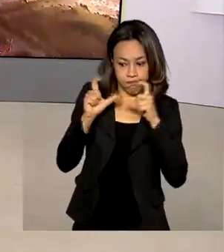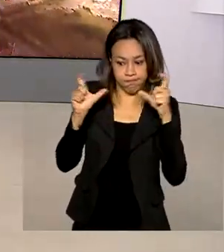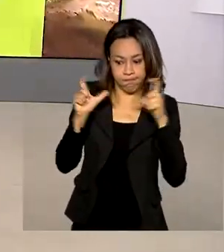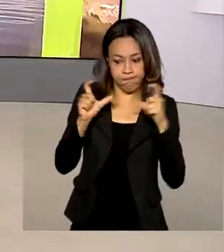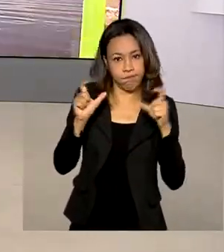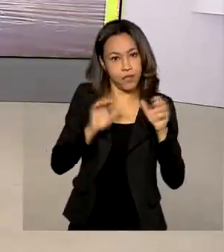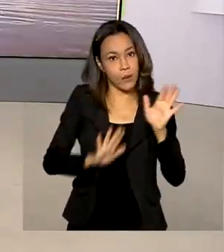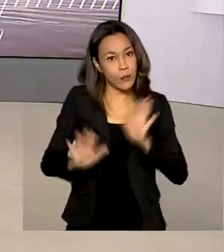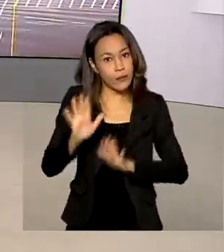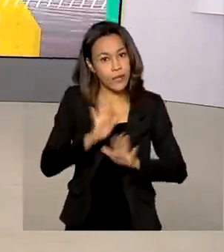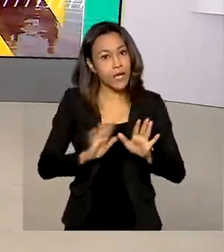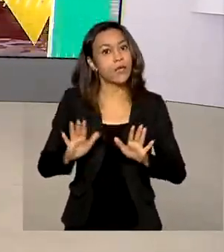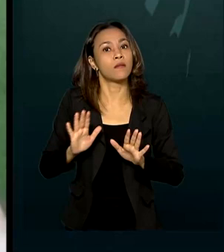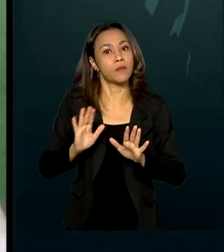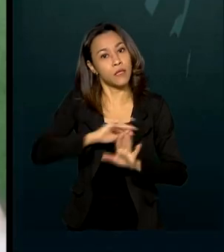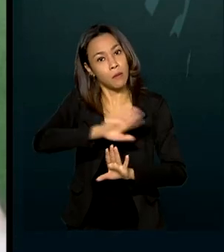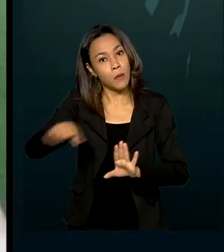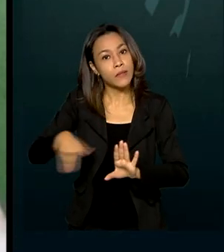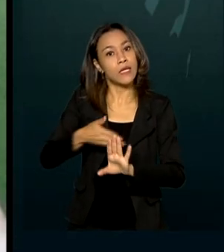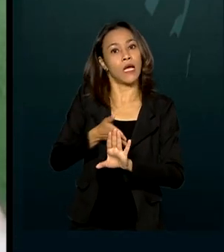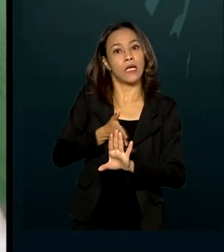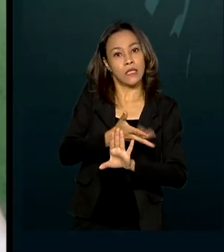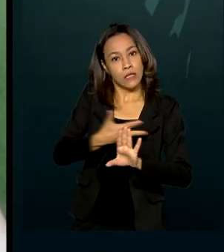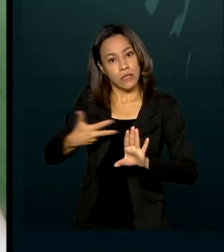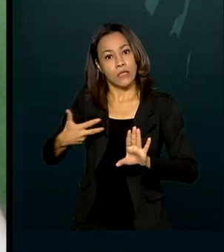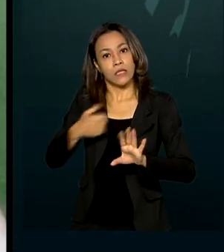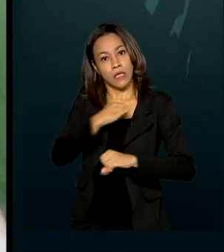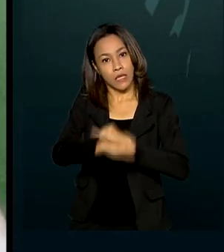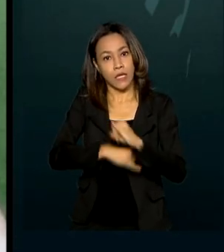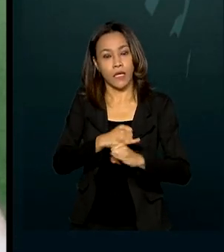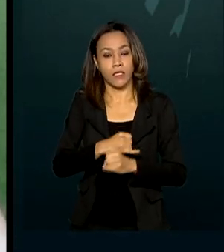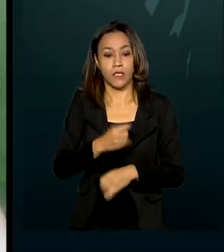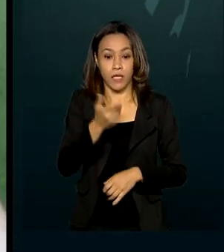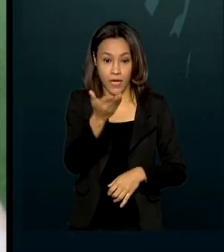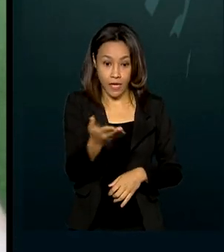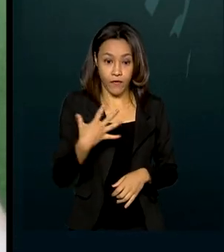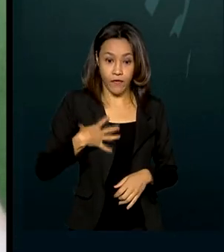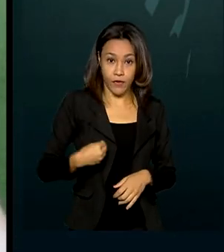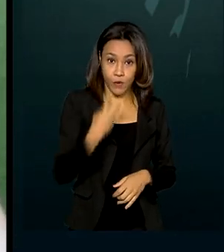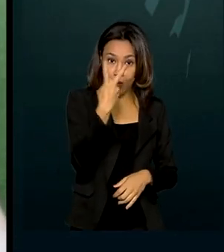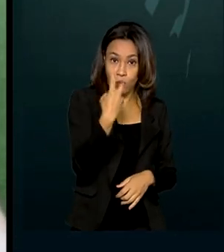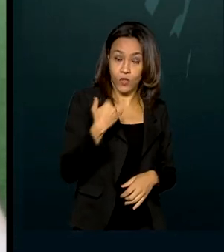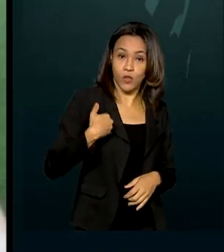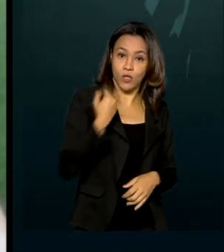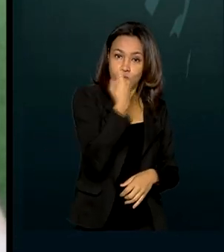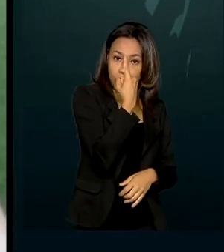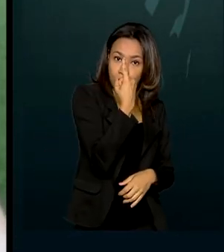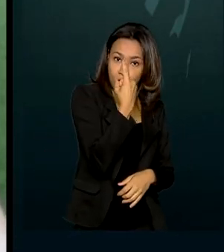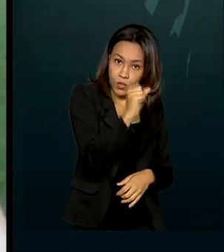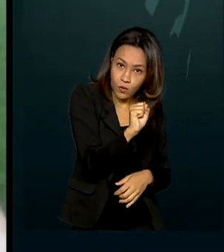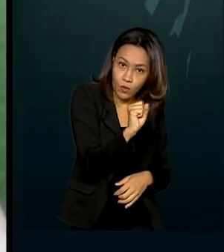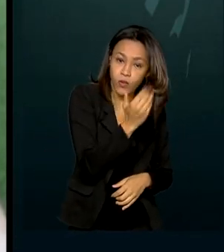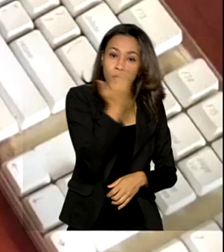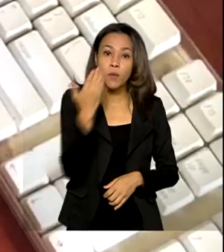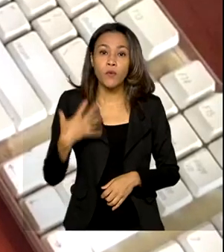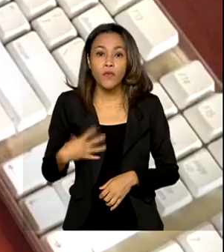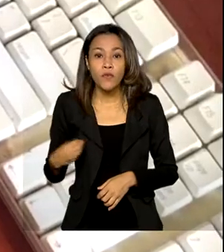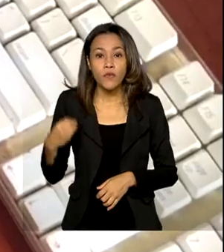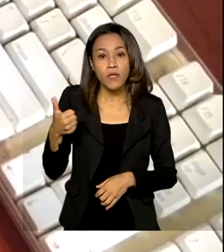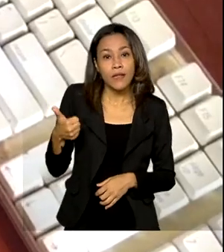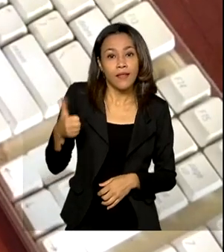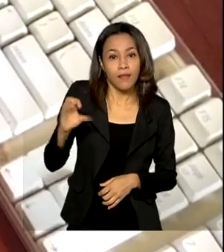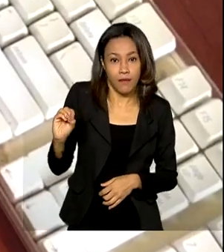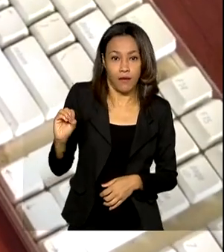em armadilhas virtuais. Vânia tem dois filhos, um de 18 anos e uma menina de 10 anos.